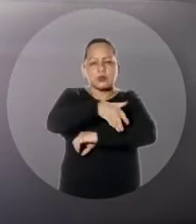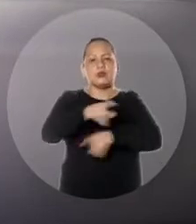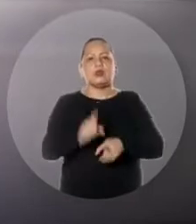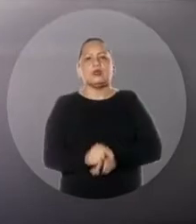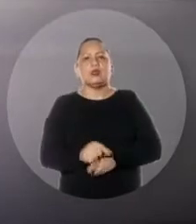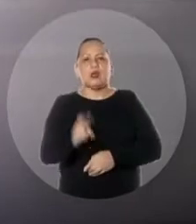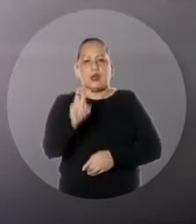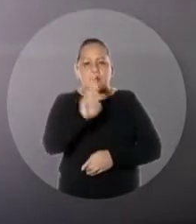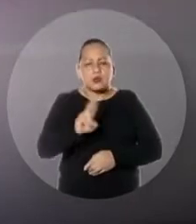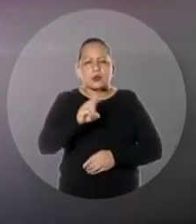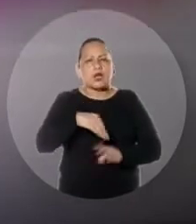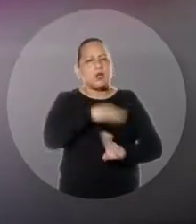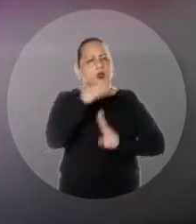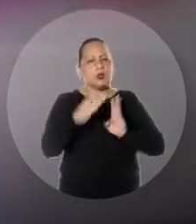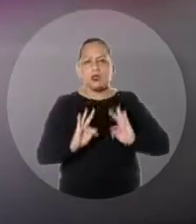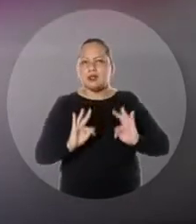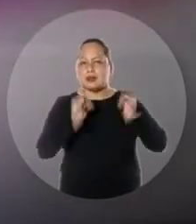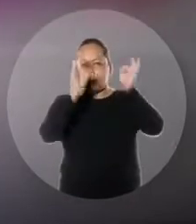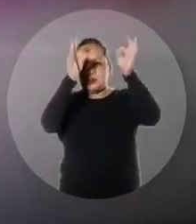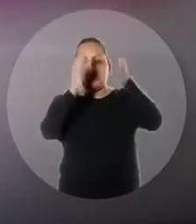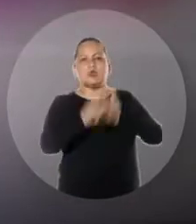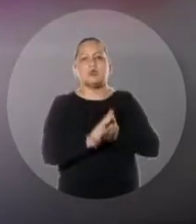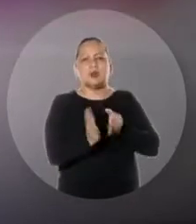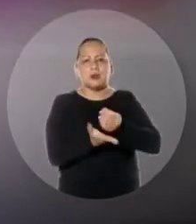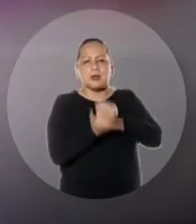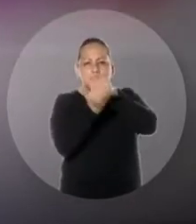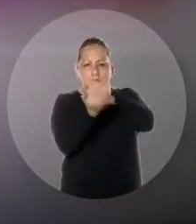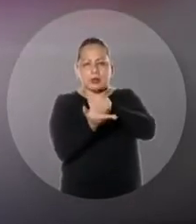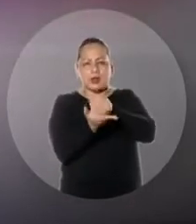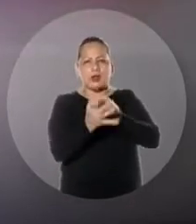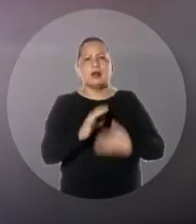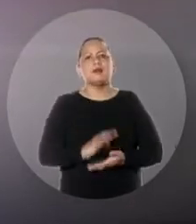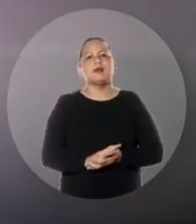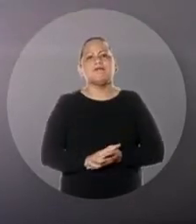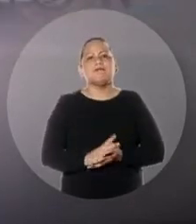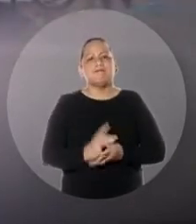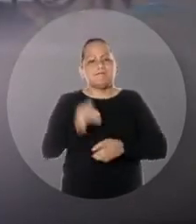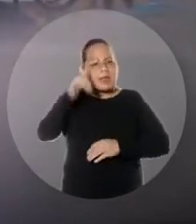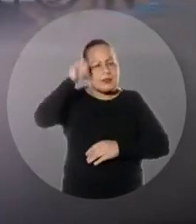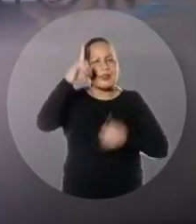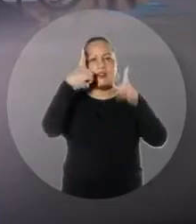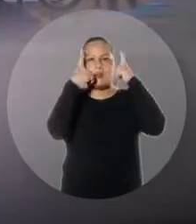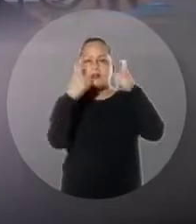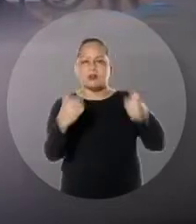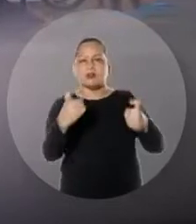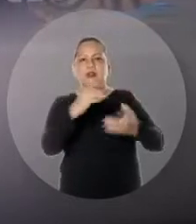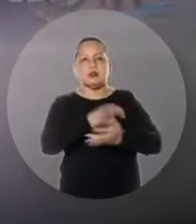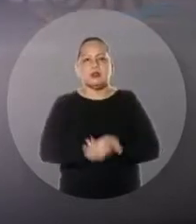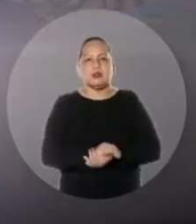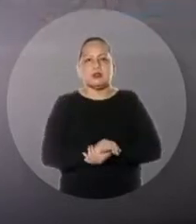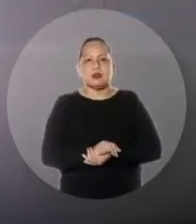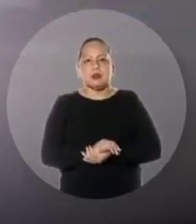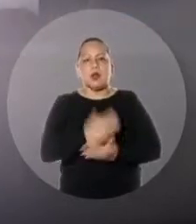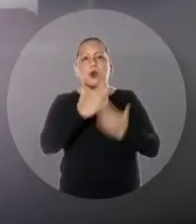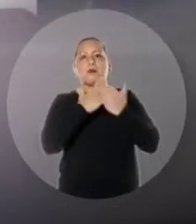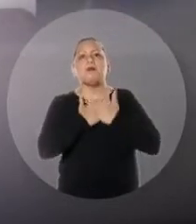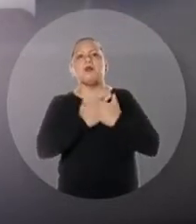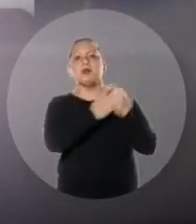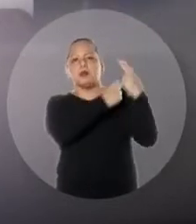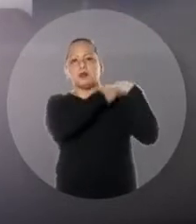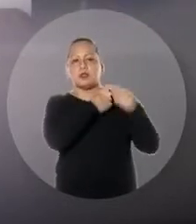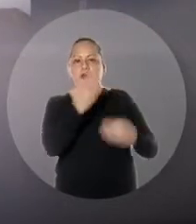ruas e usar todos os recursos que a tecnologia oferece para ajudar no combate à violência. Esse é